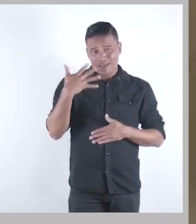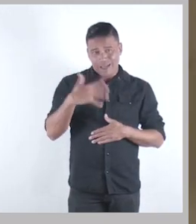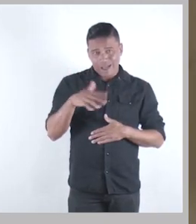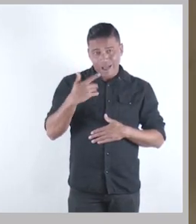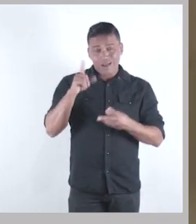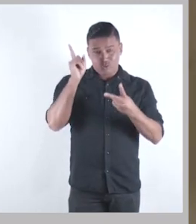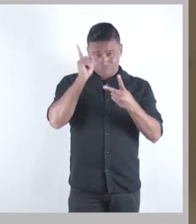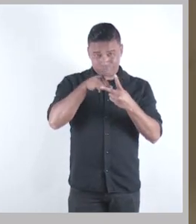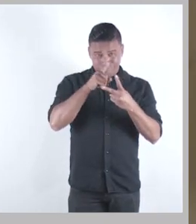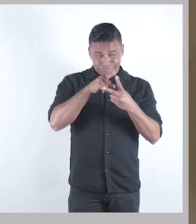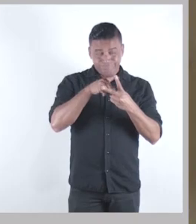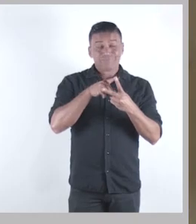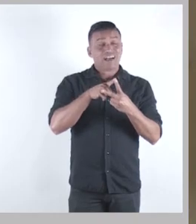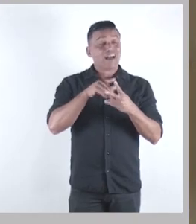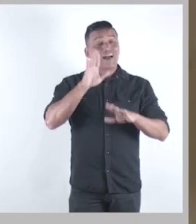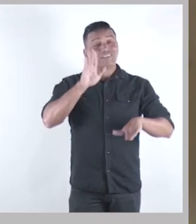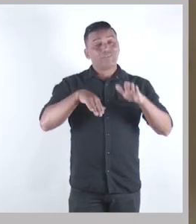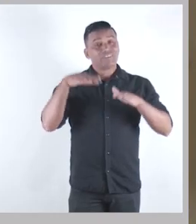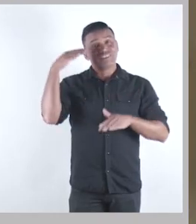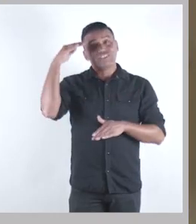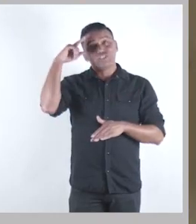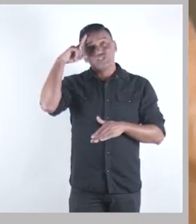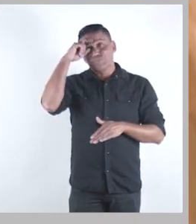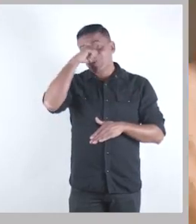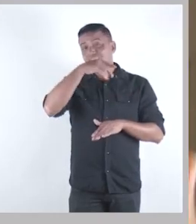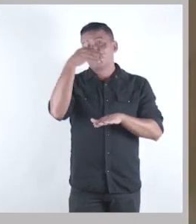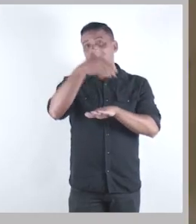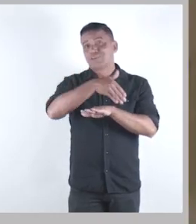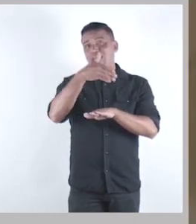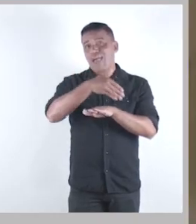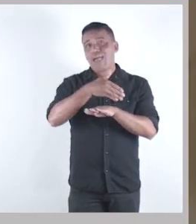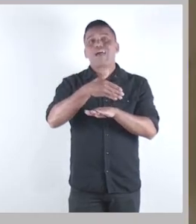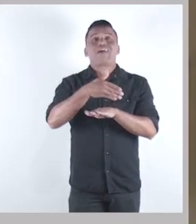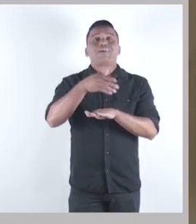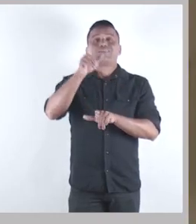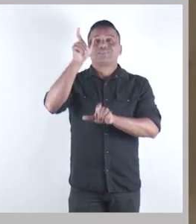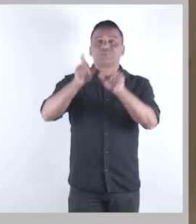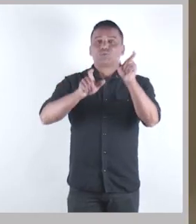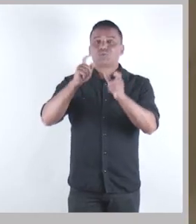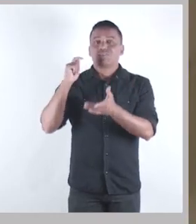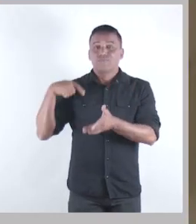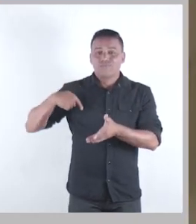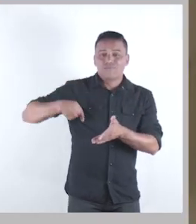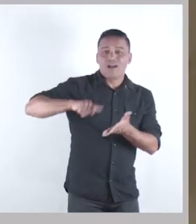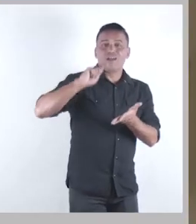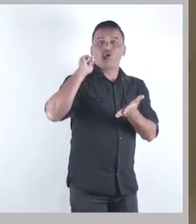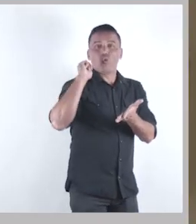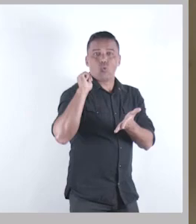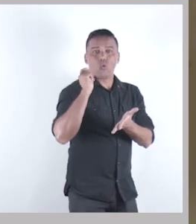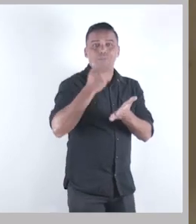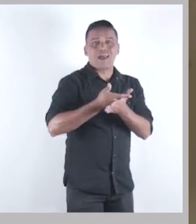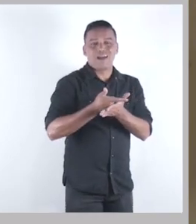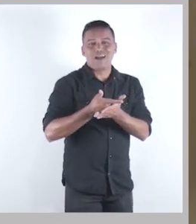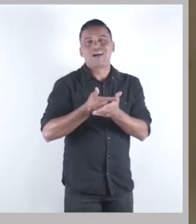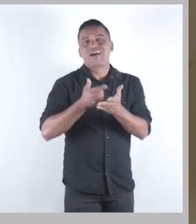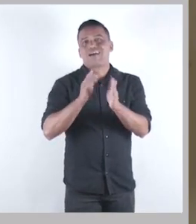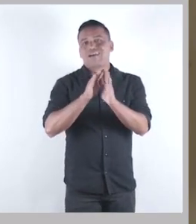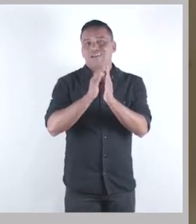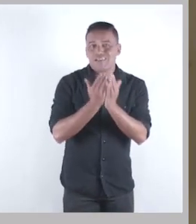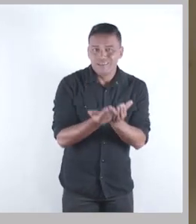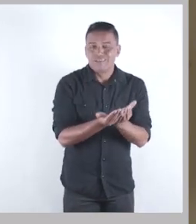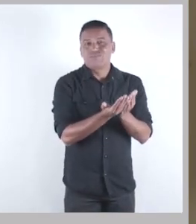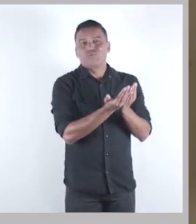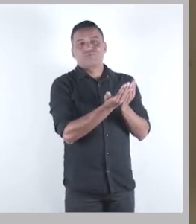vezes dificulta que as pessoas consigam comprar os livros, né? E aí